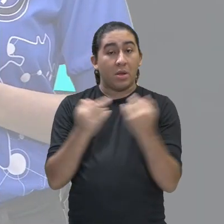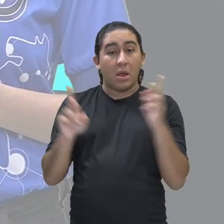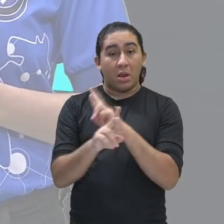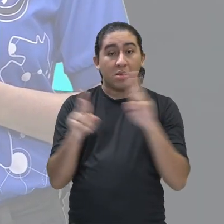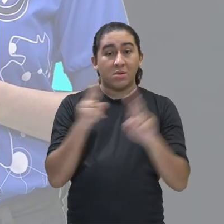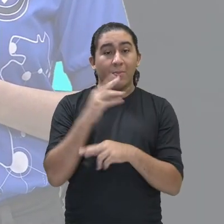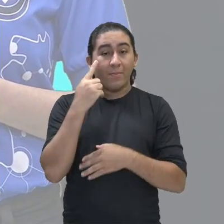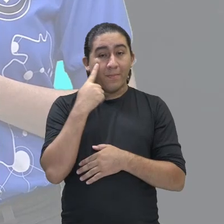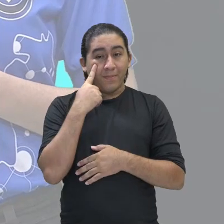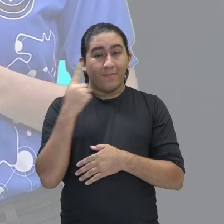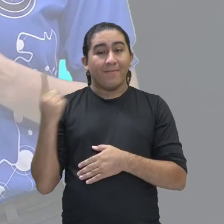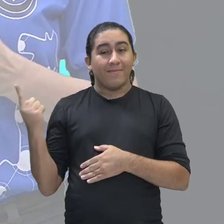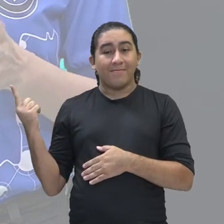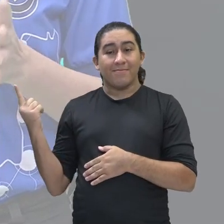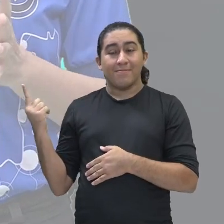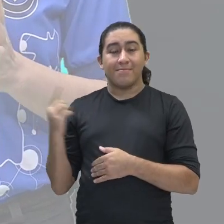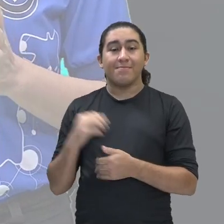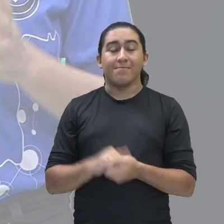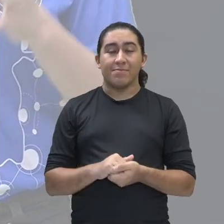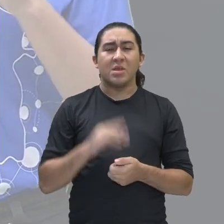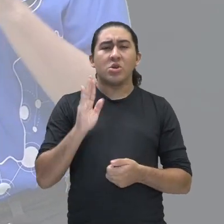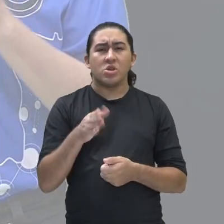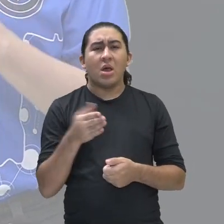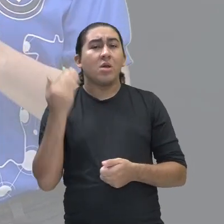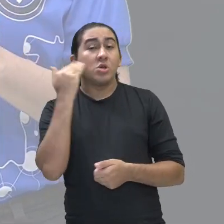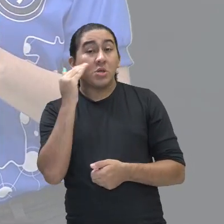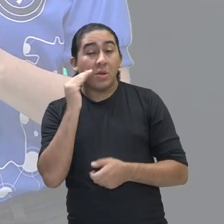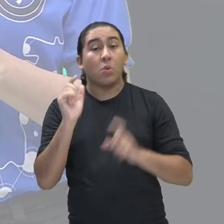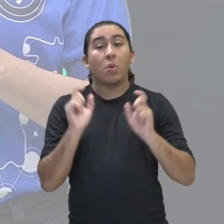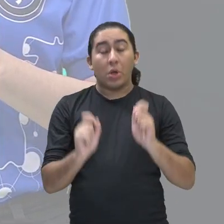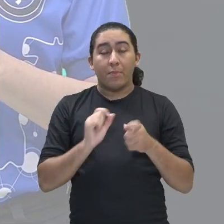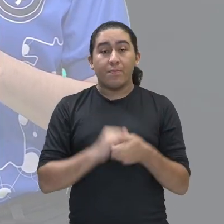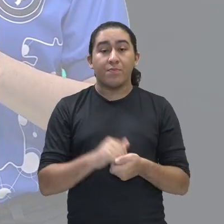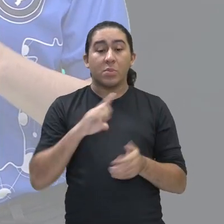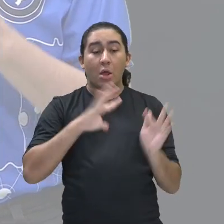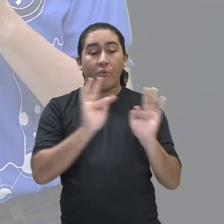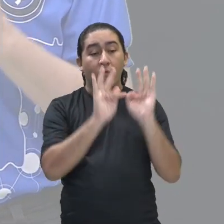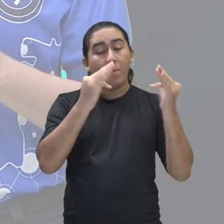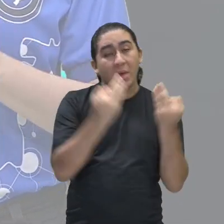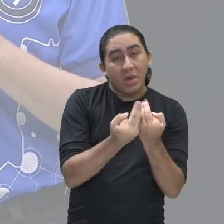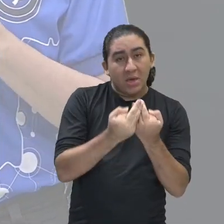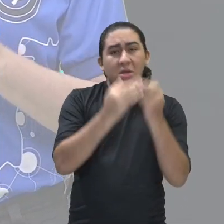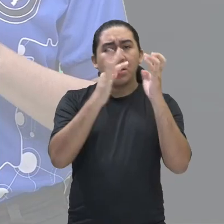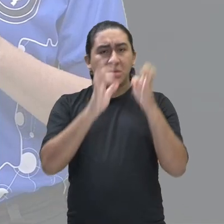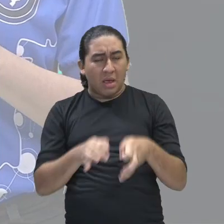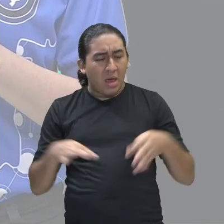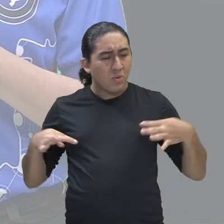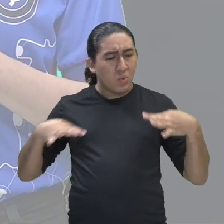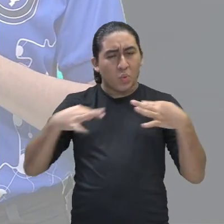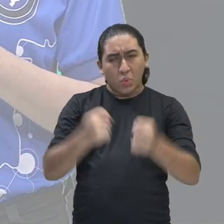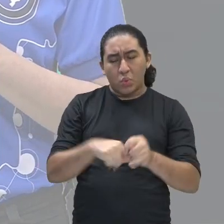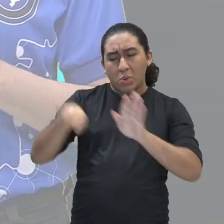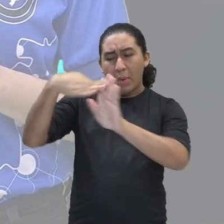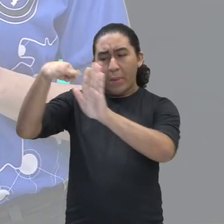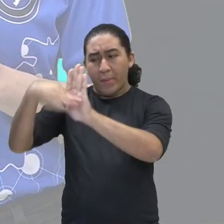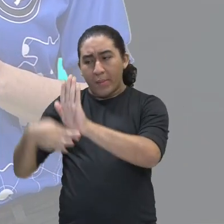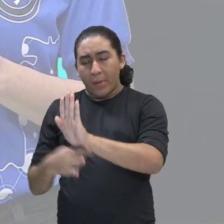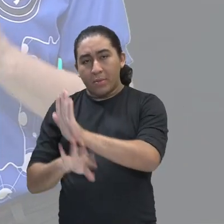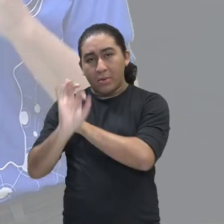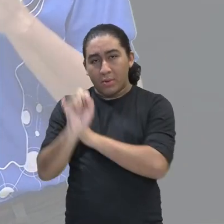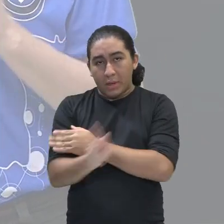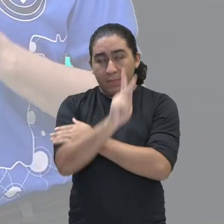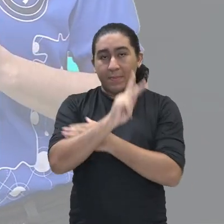Great-grandmother, que é a palavra bisavó. Então, great-grandfather, bisavô,